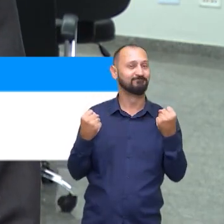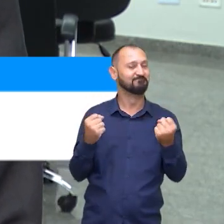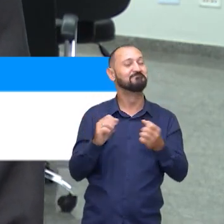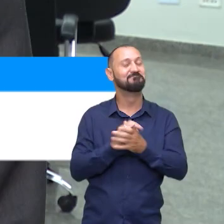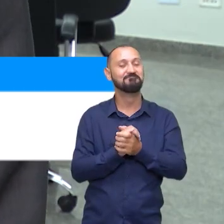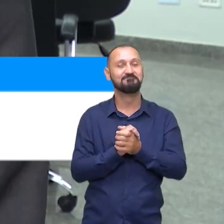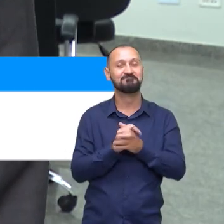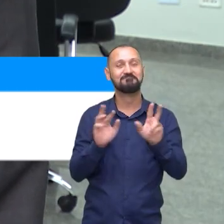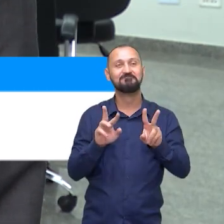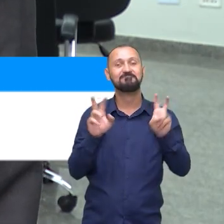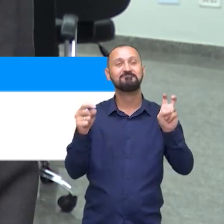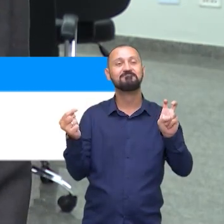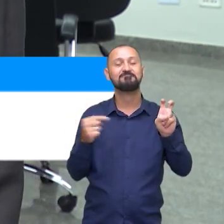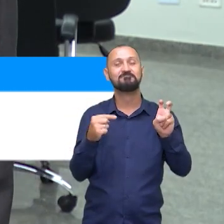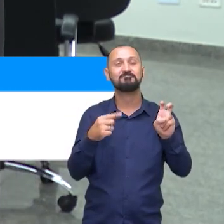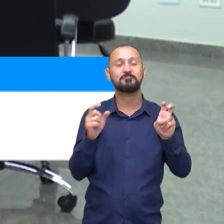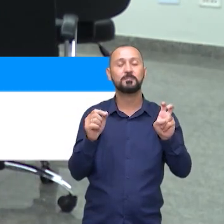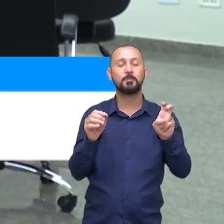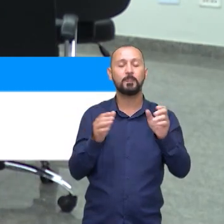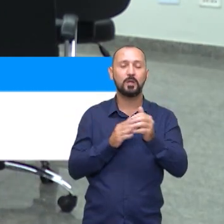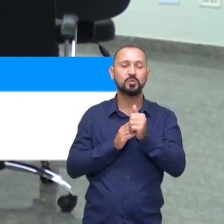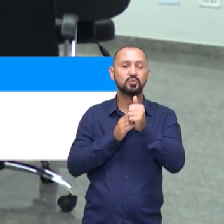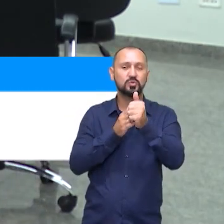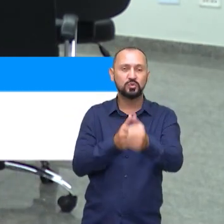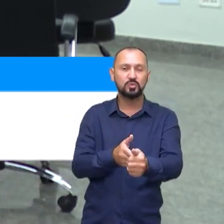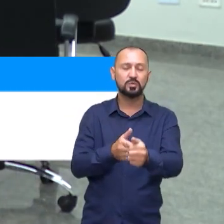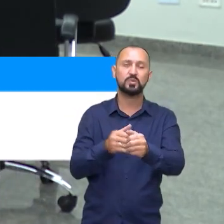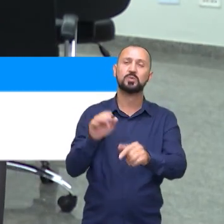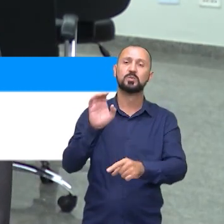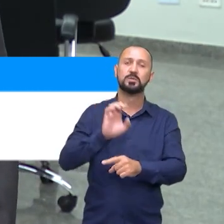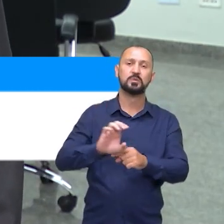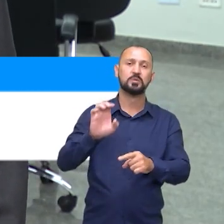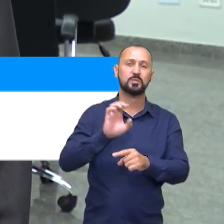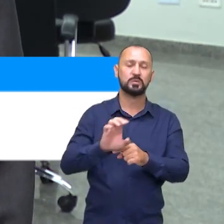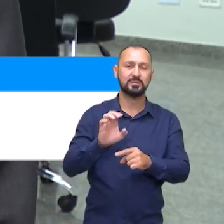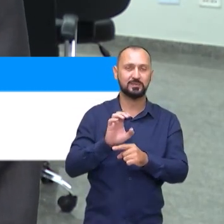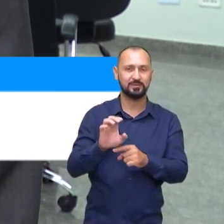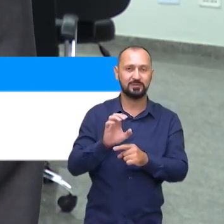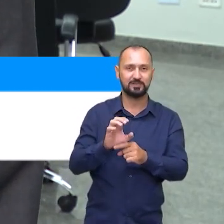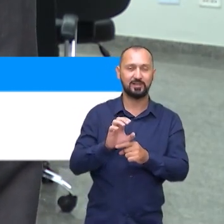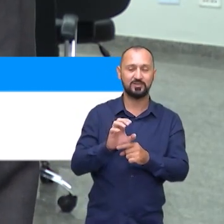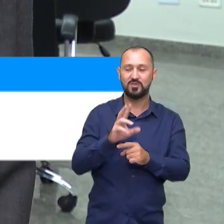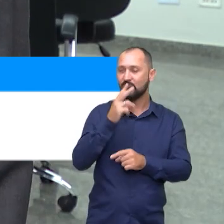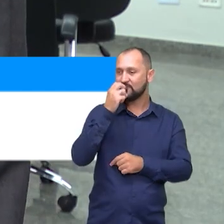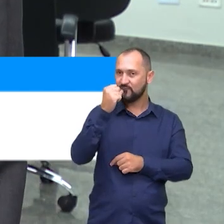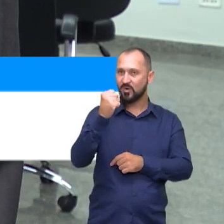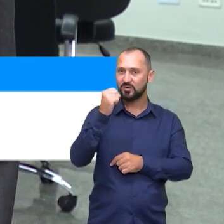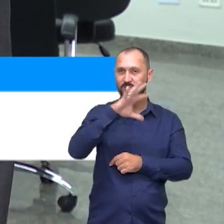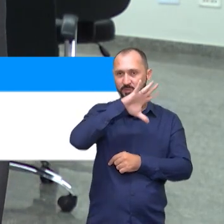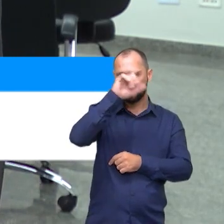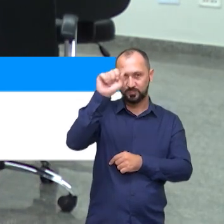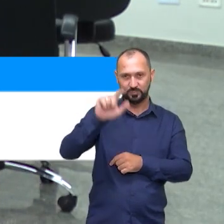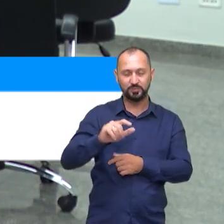debates democráticos e firmes, né, nas pautas que regem